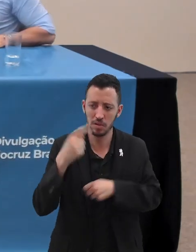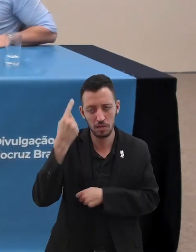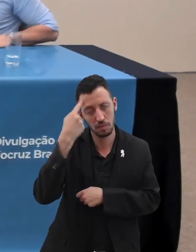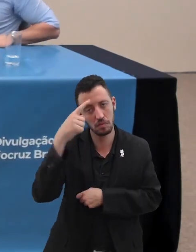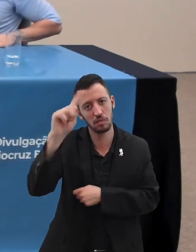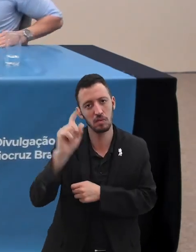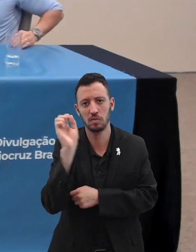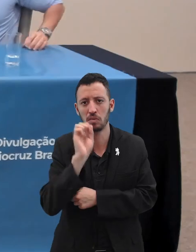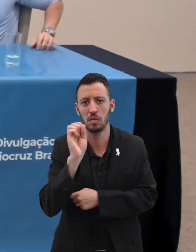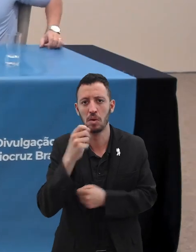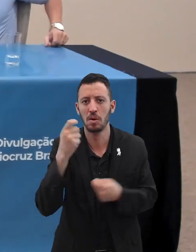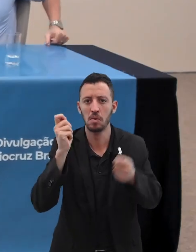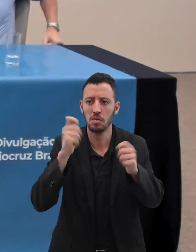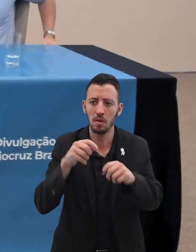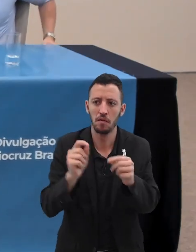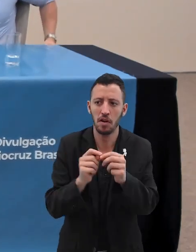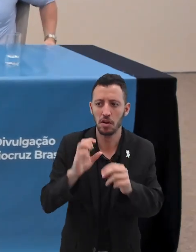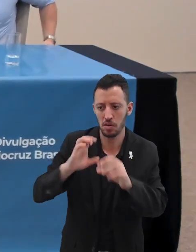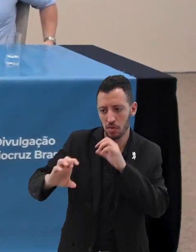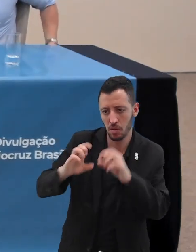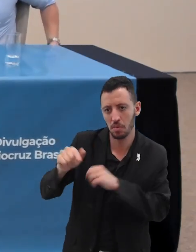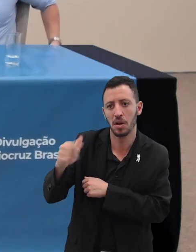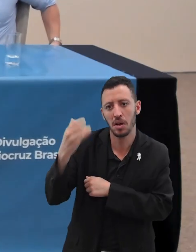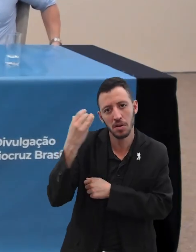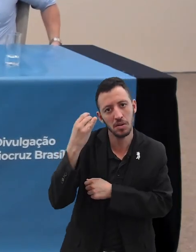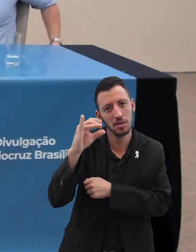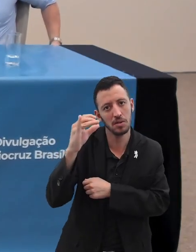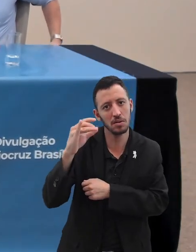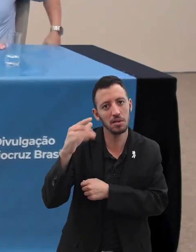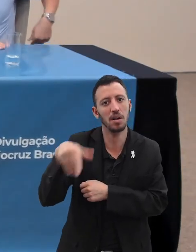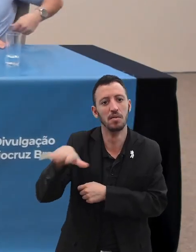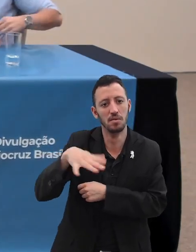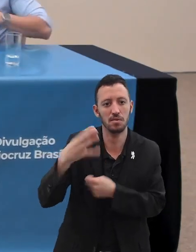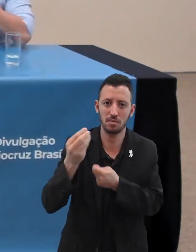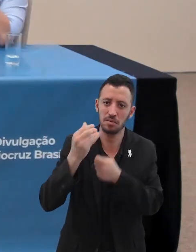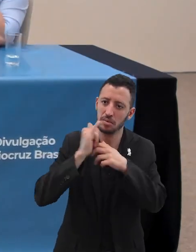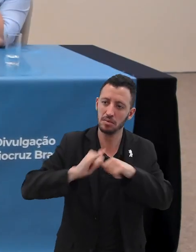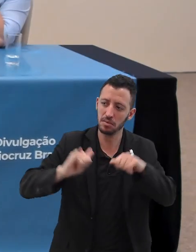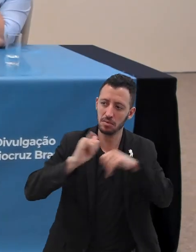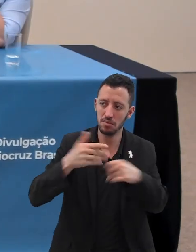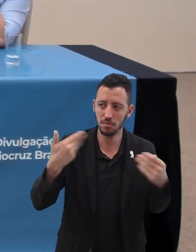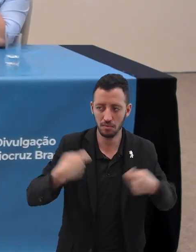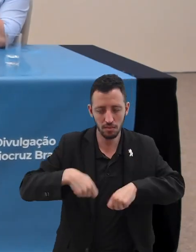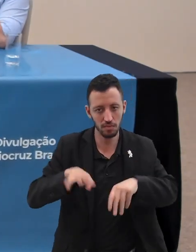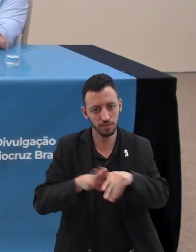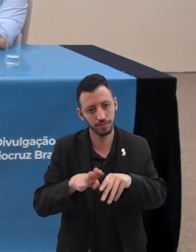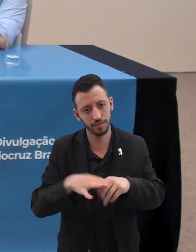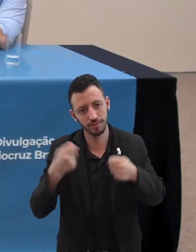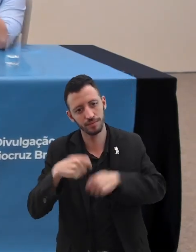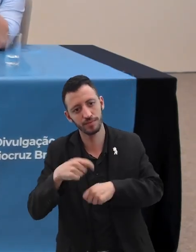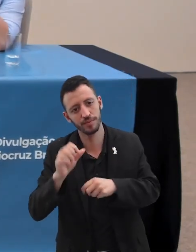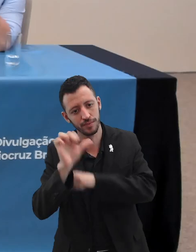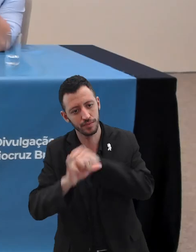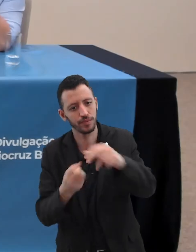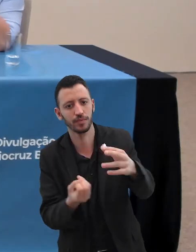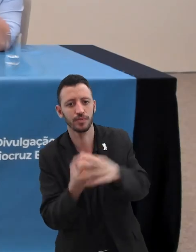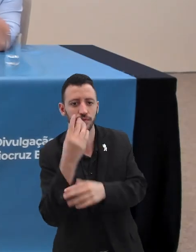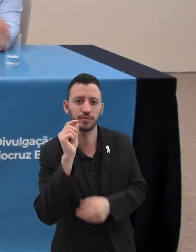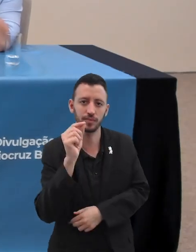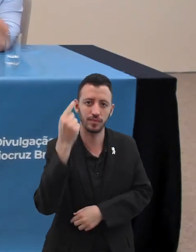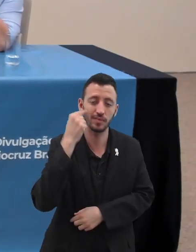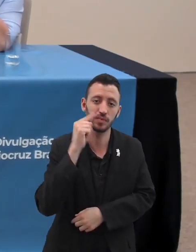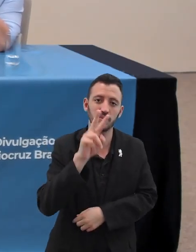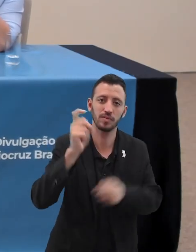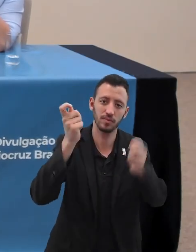reinventar, sem abrir mão da comunicação da ciência na mídia. Mas nós temos que nos reinventar,